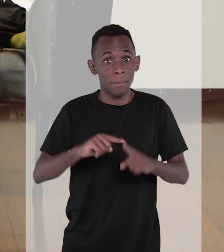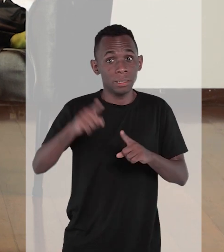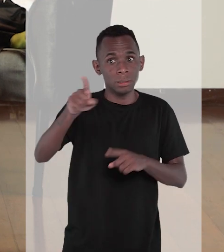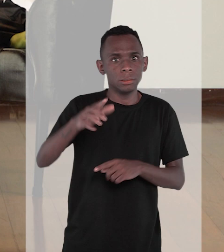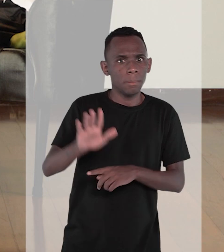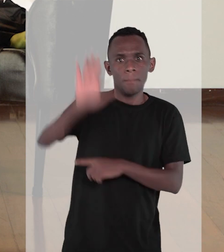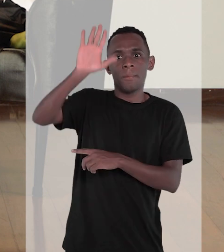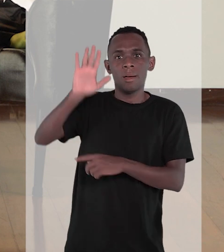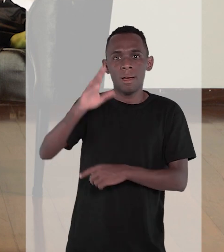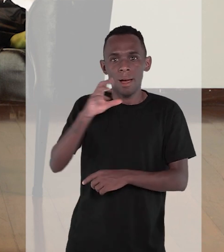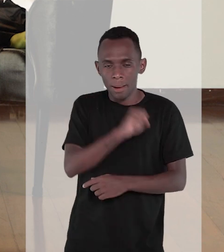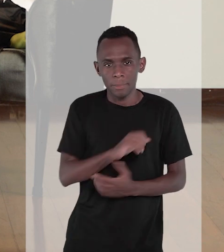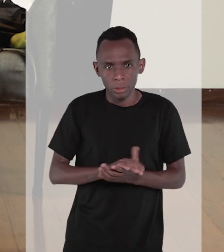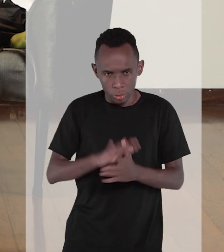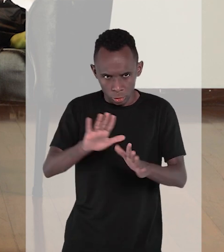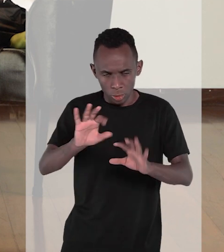primeira.